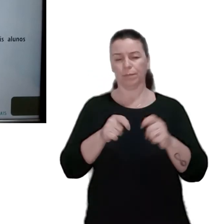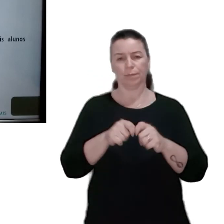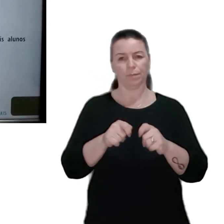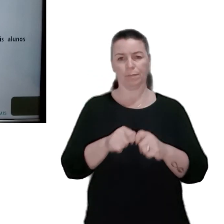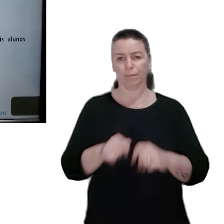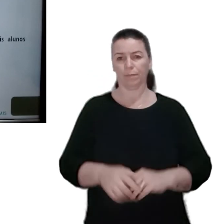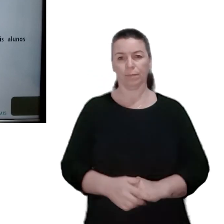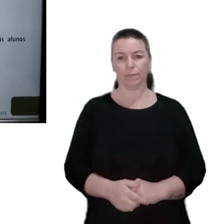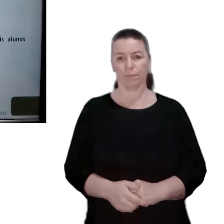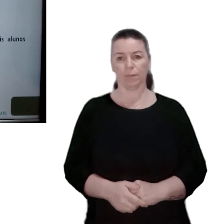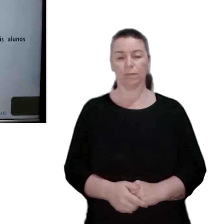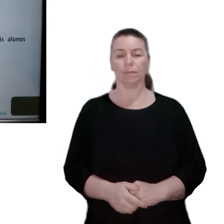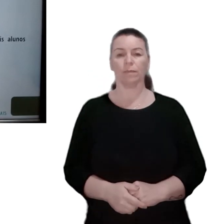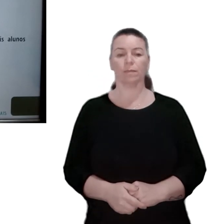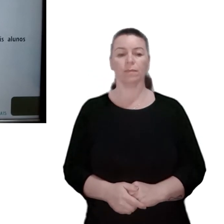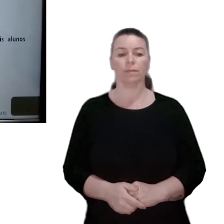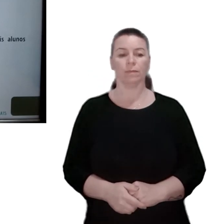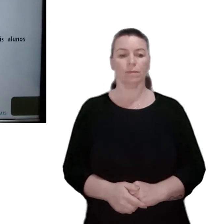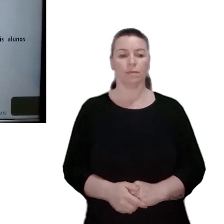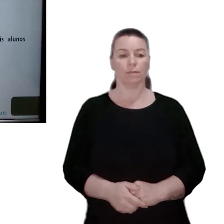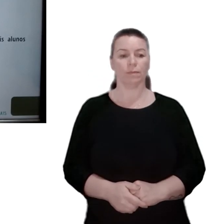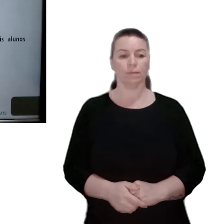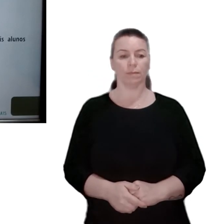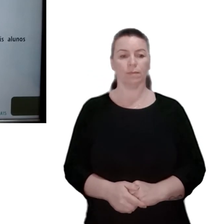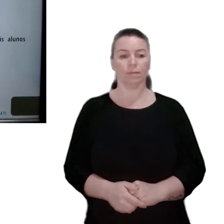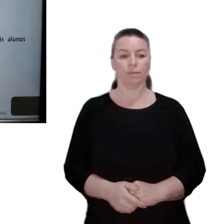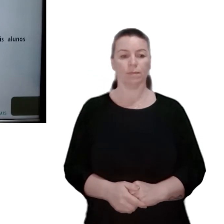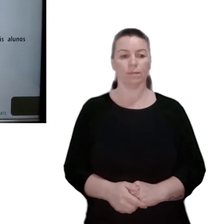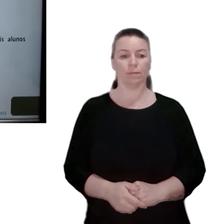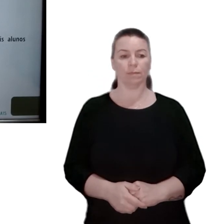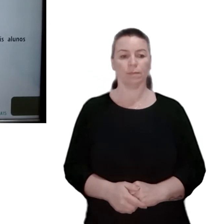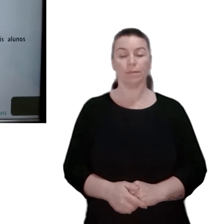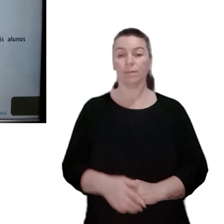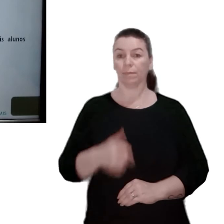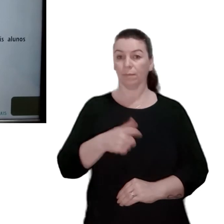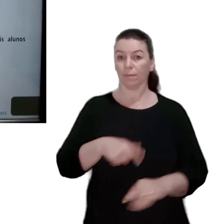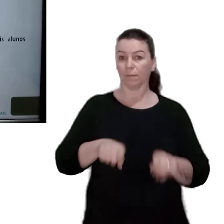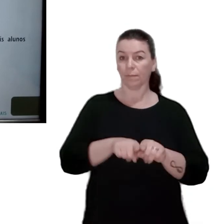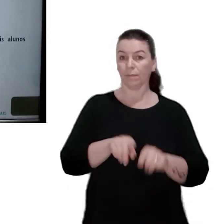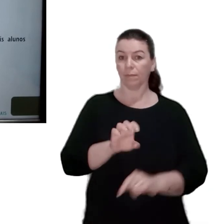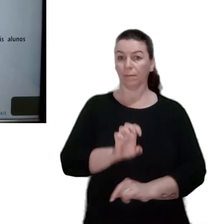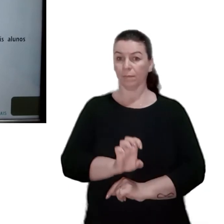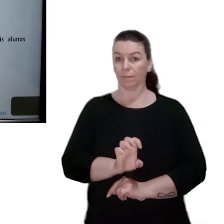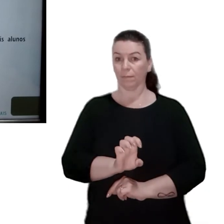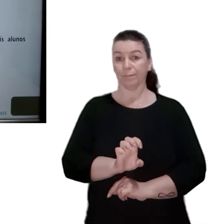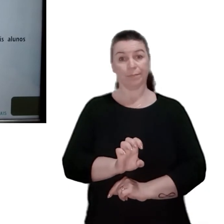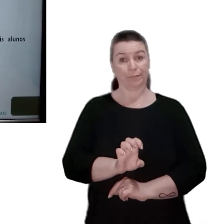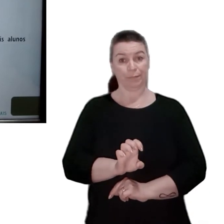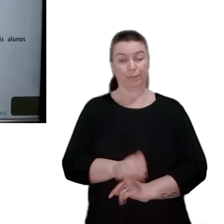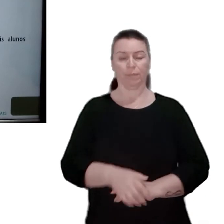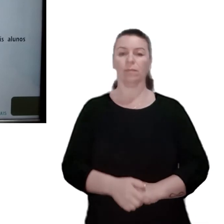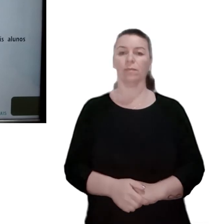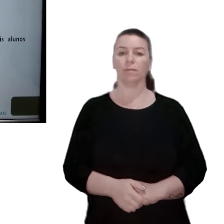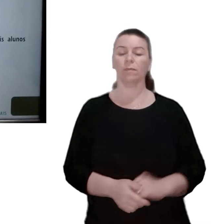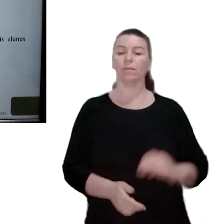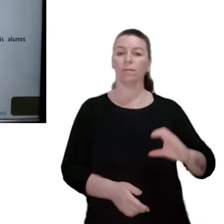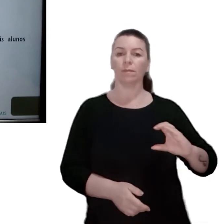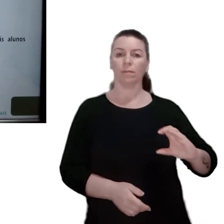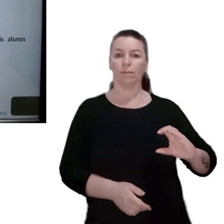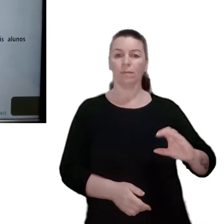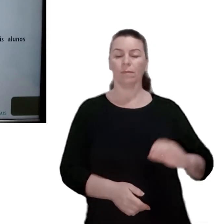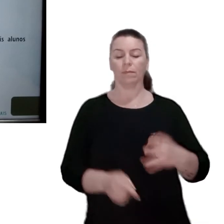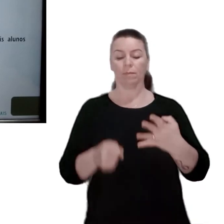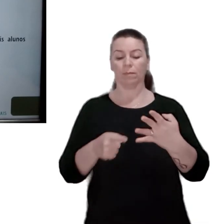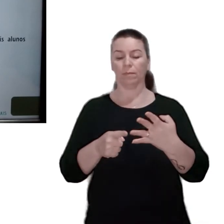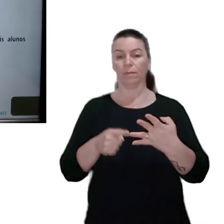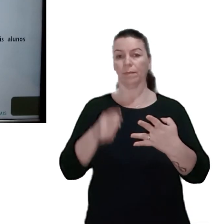fez a caricatura. E aqui novamente aparece o E. Letra C, Carlos